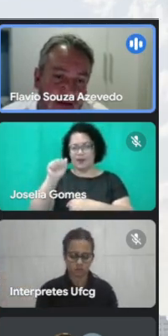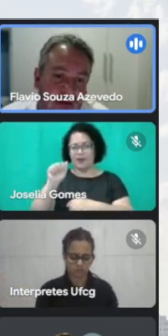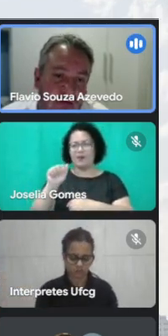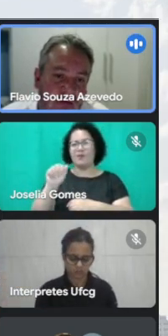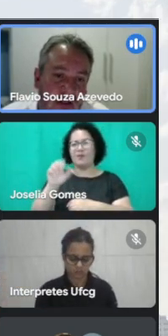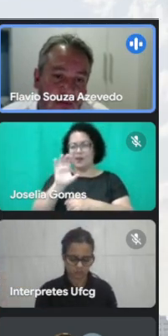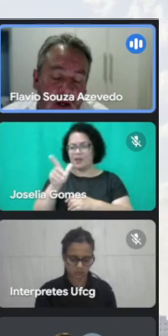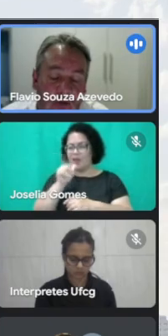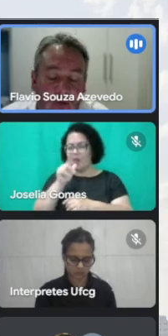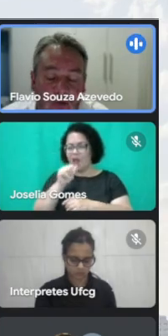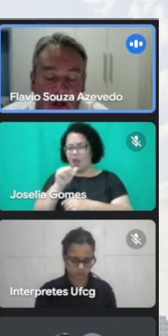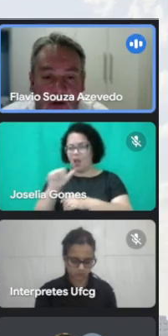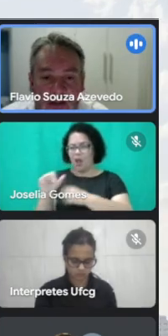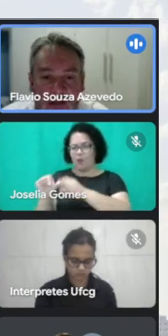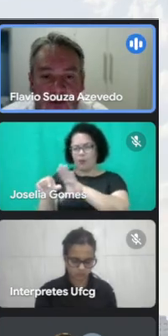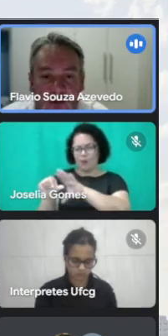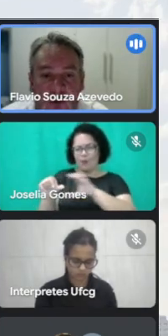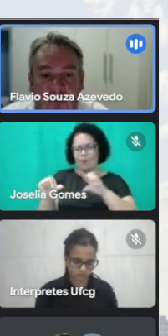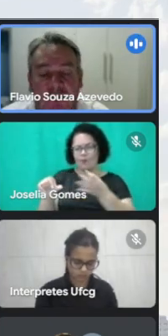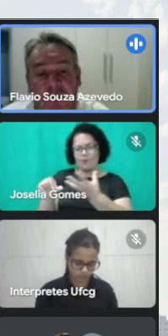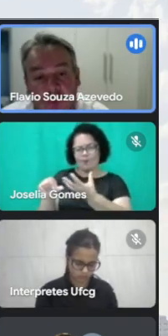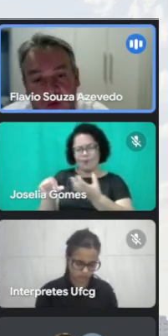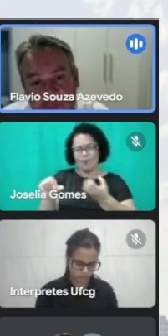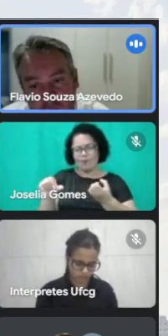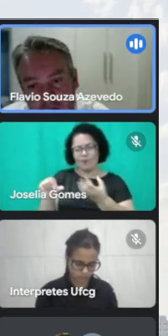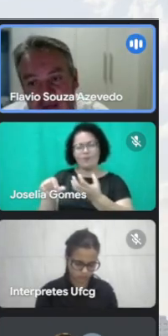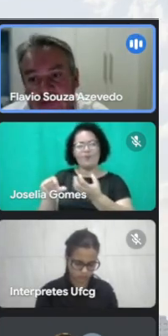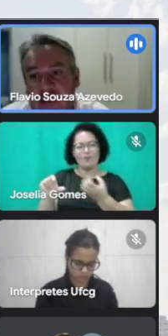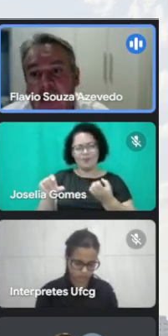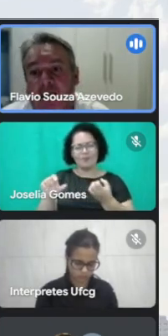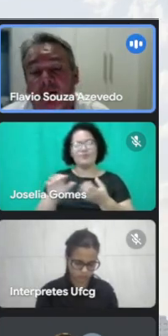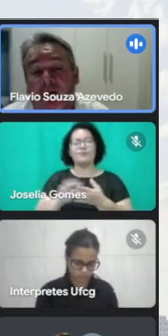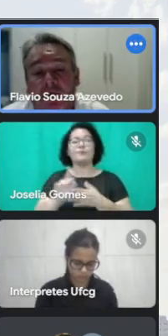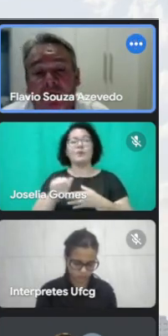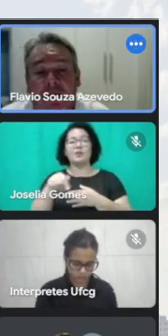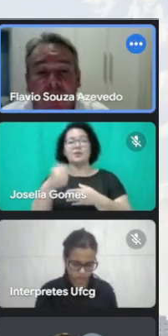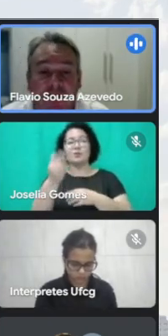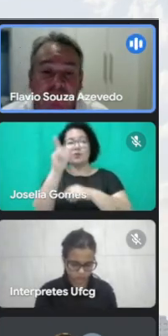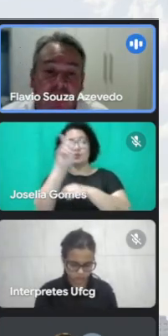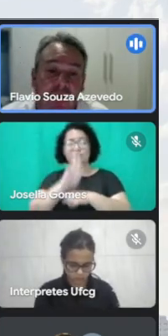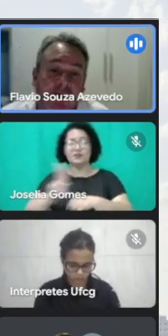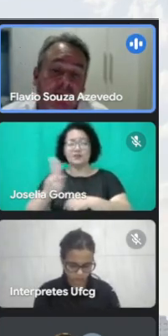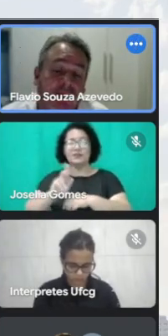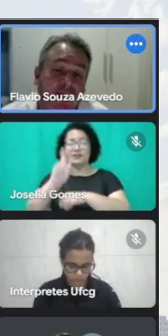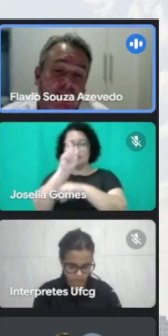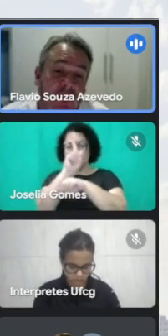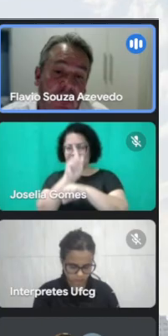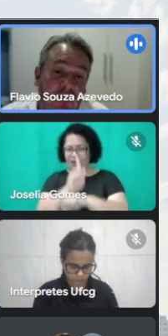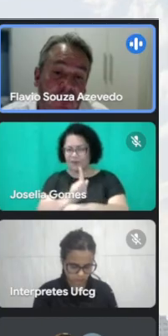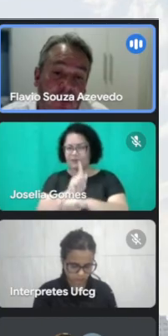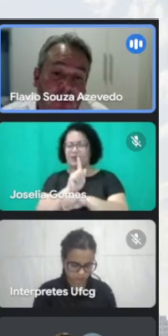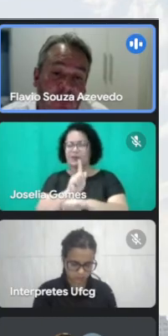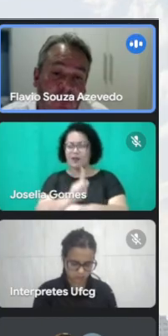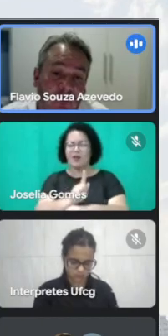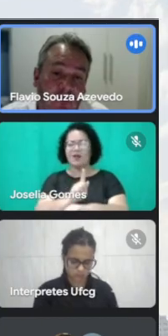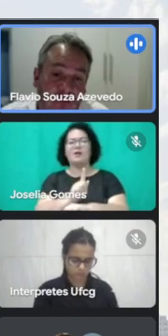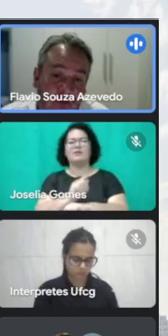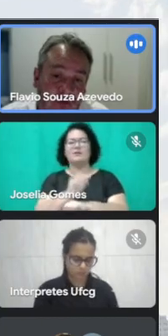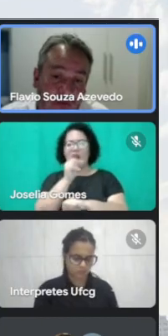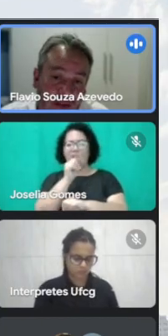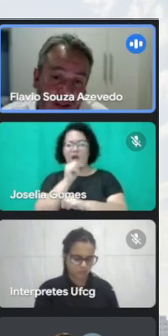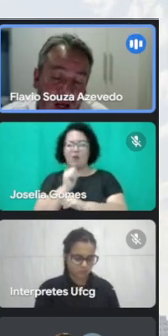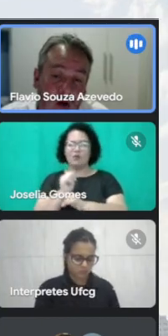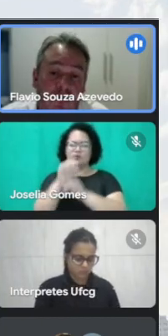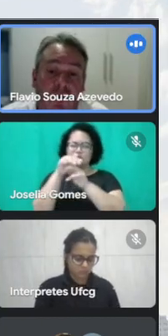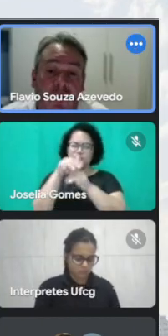essa vazão é transferida para um reservatório, depois, por gravidade, ele vai, né, seguindo seu caminho. Então, tem o